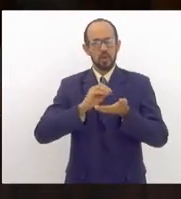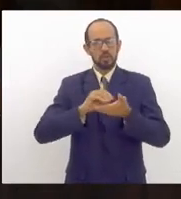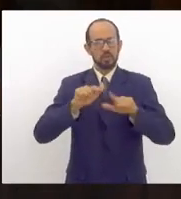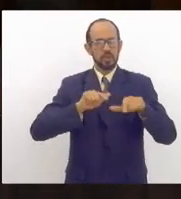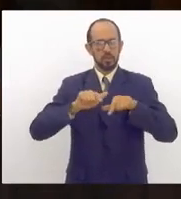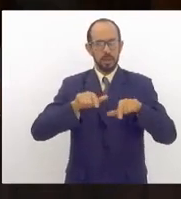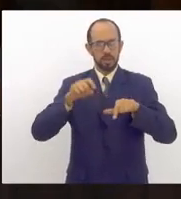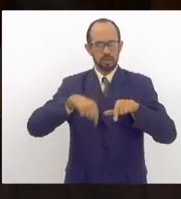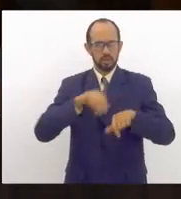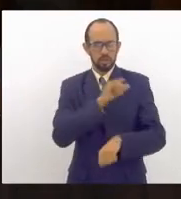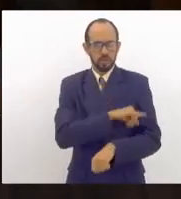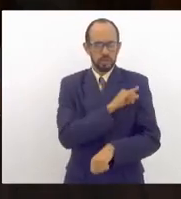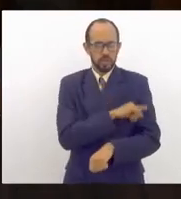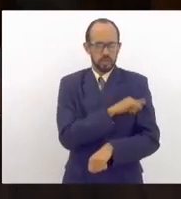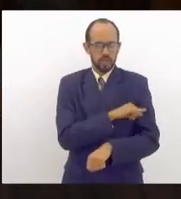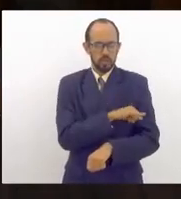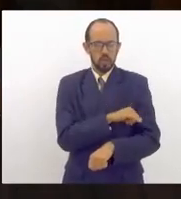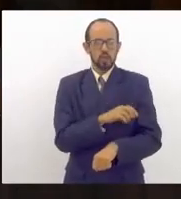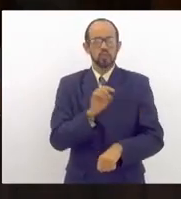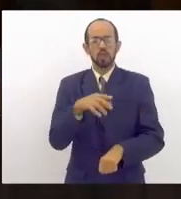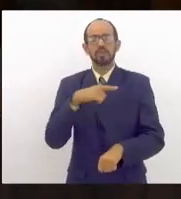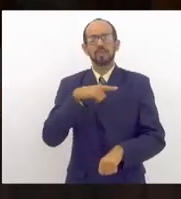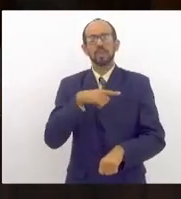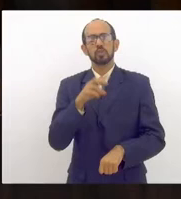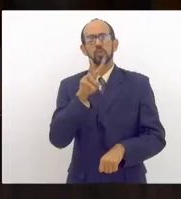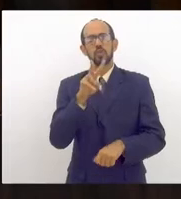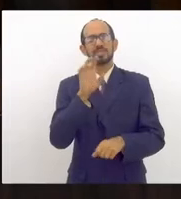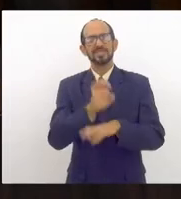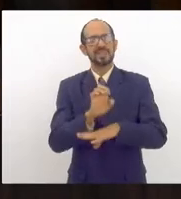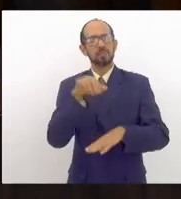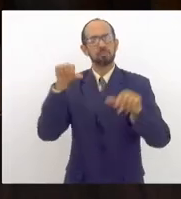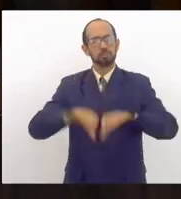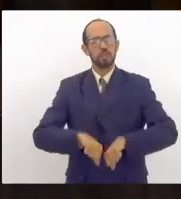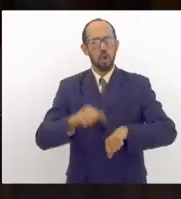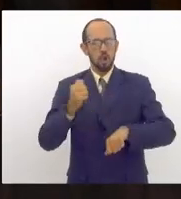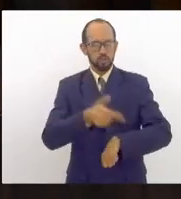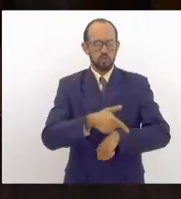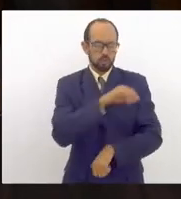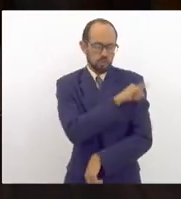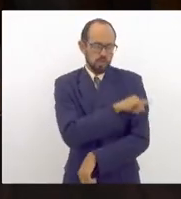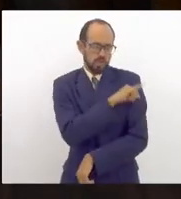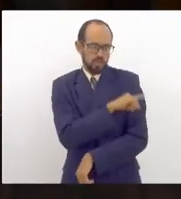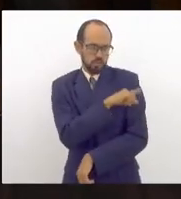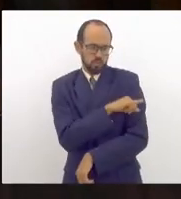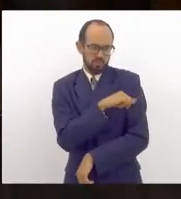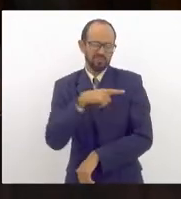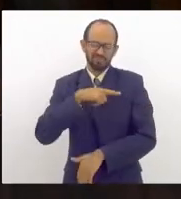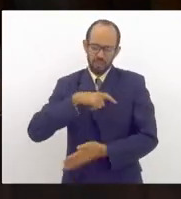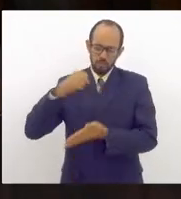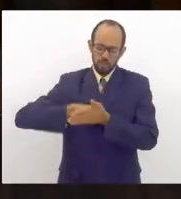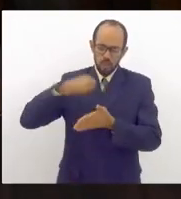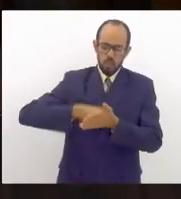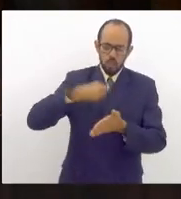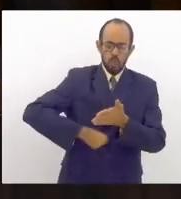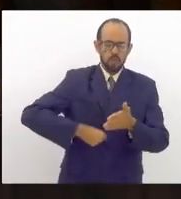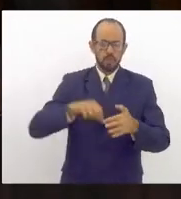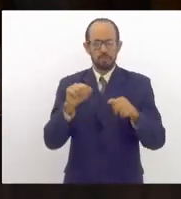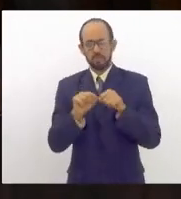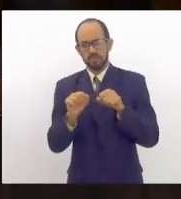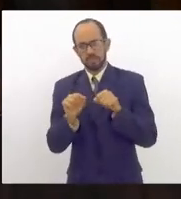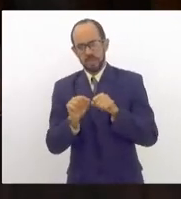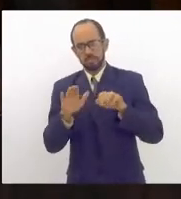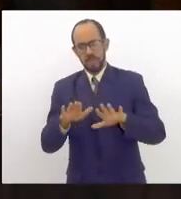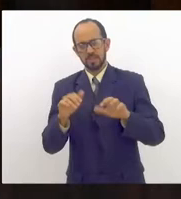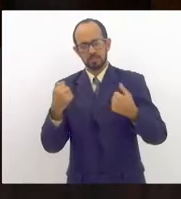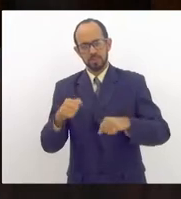né só tem dois estados pior que o rio então assim a gente muito muita luta Estadual muita luta local para fazer mas que tem que